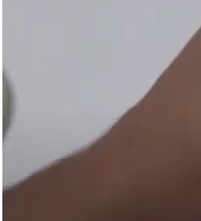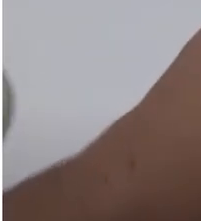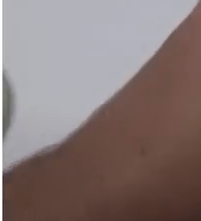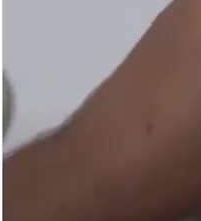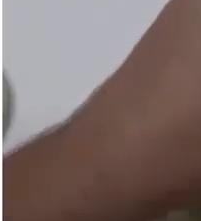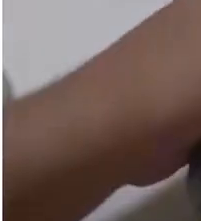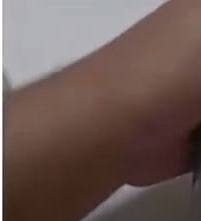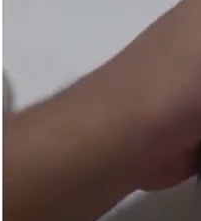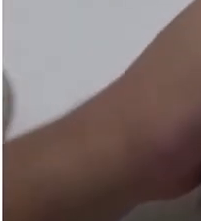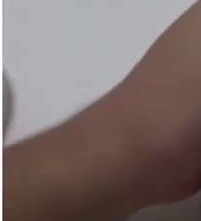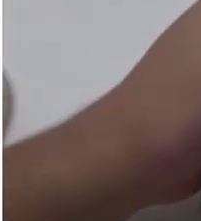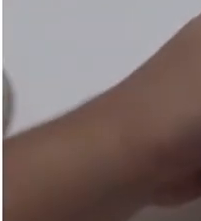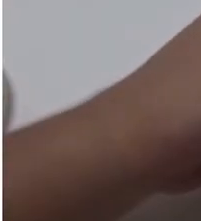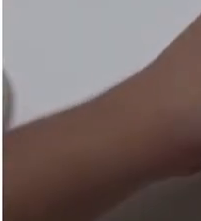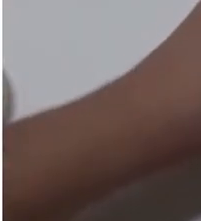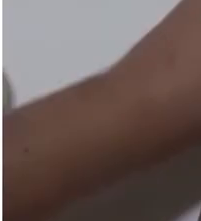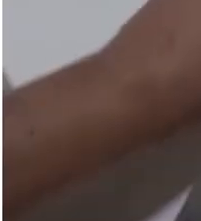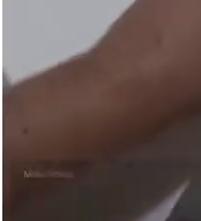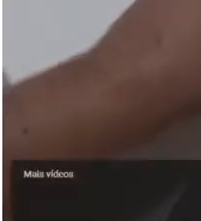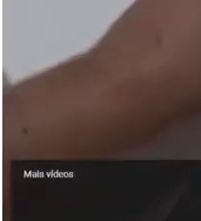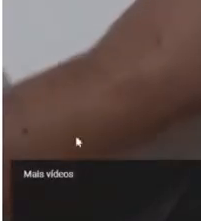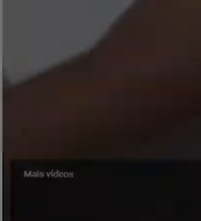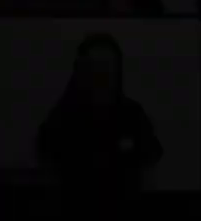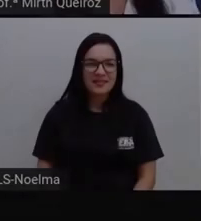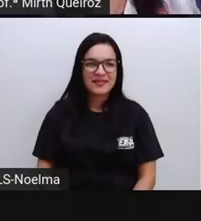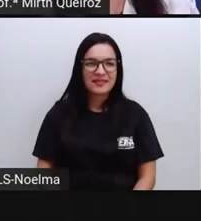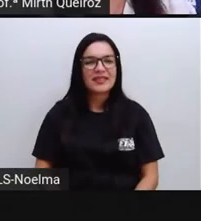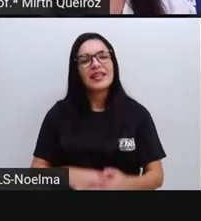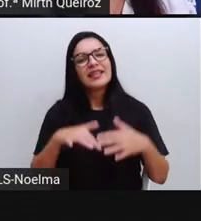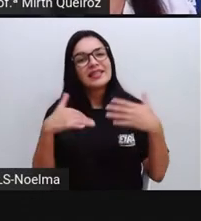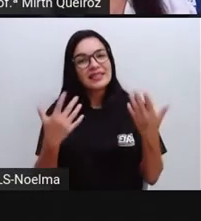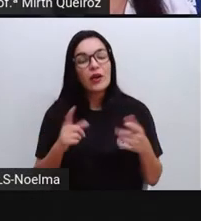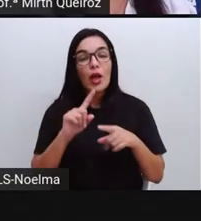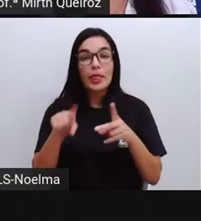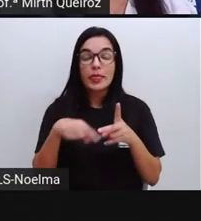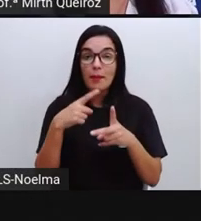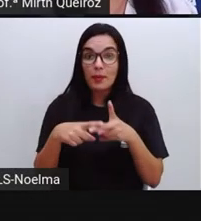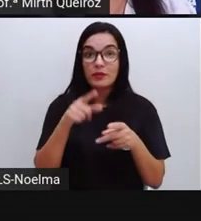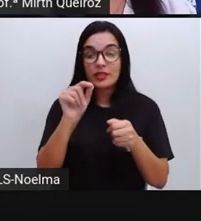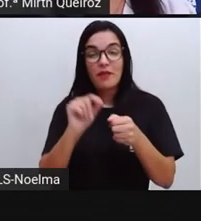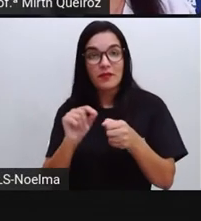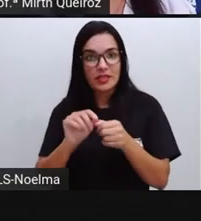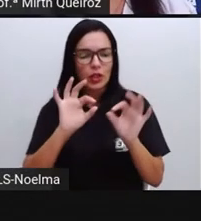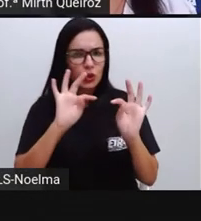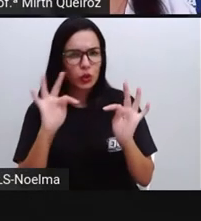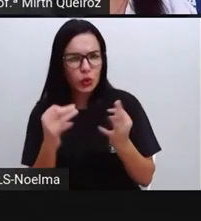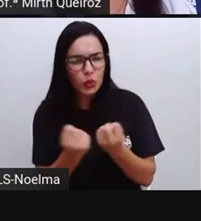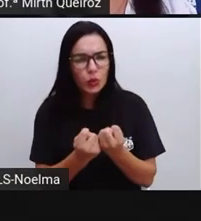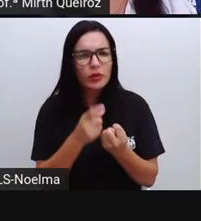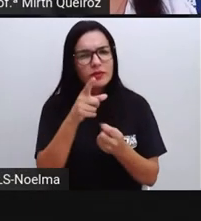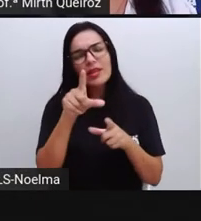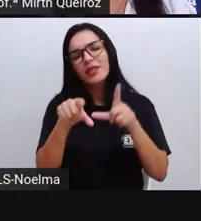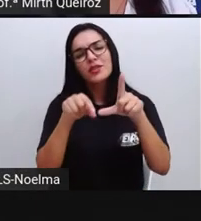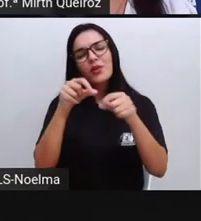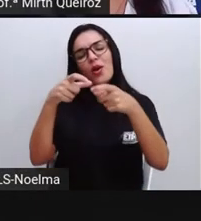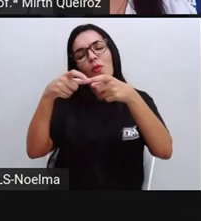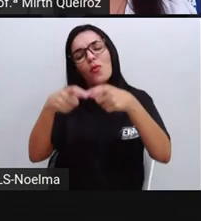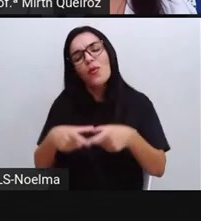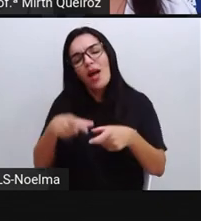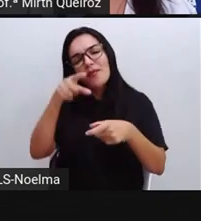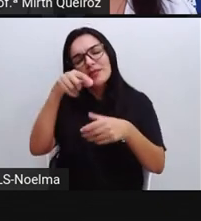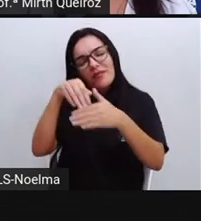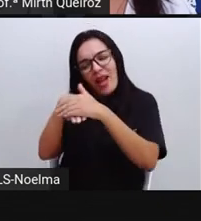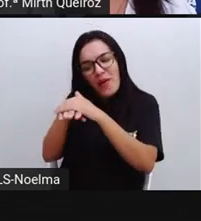só um nozinho de leve, para garantir. E depois que vocês fizerem tudo isso, basta escolher o local onde vocês